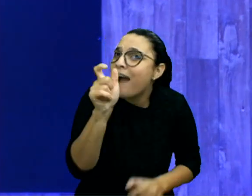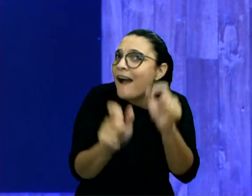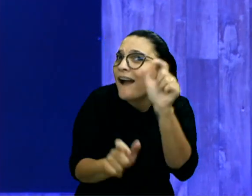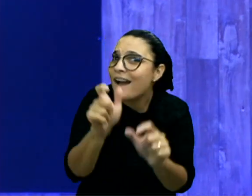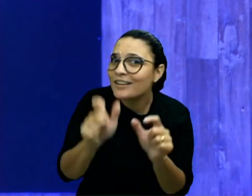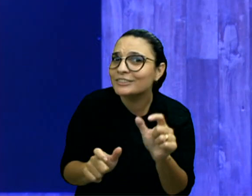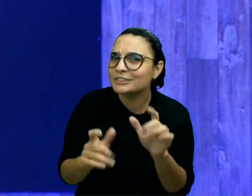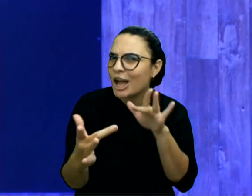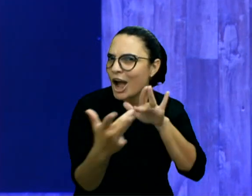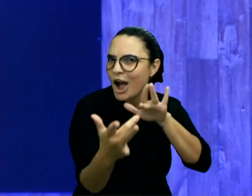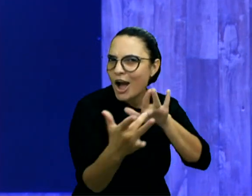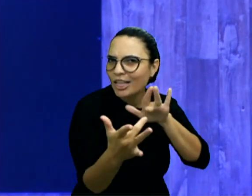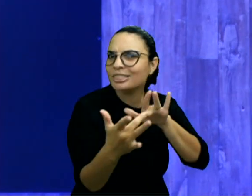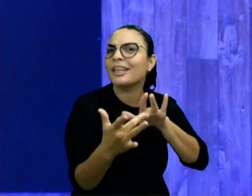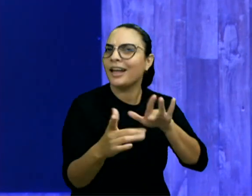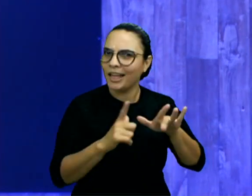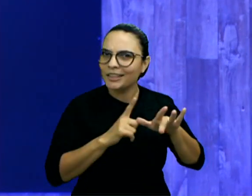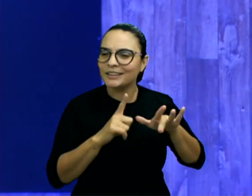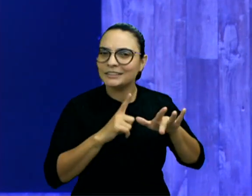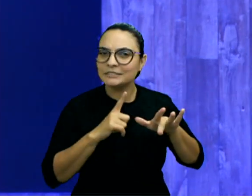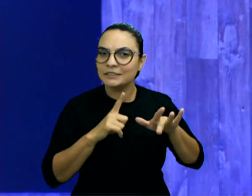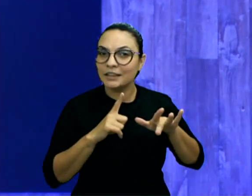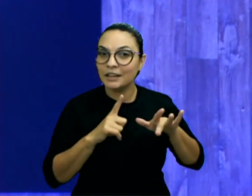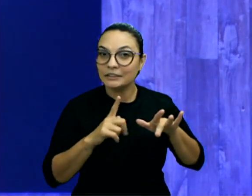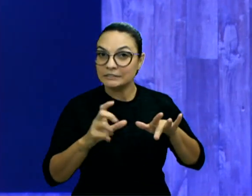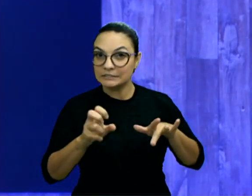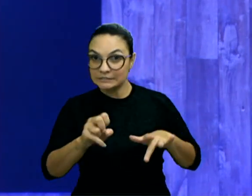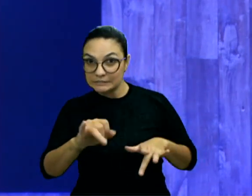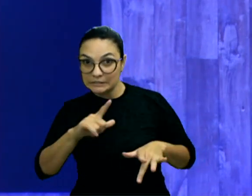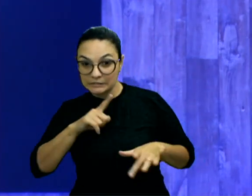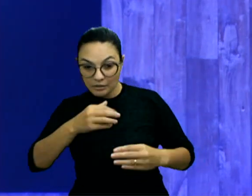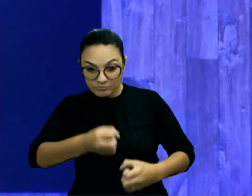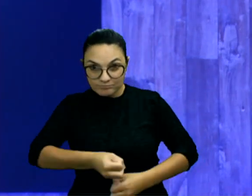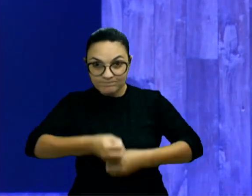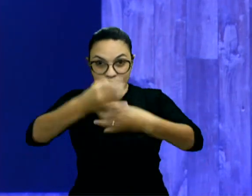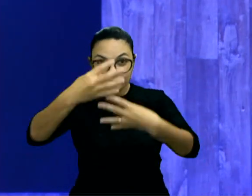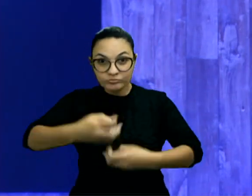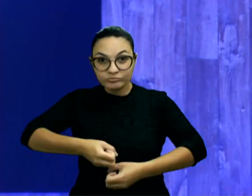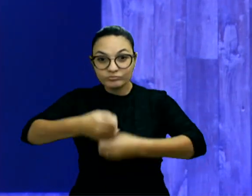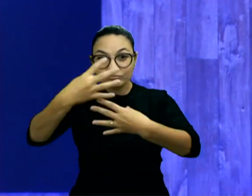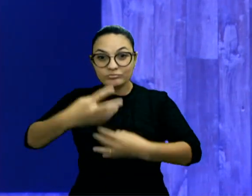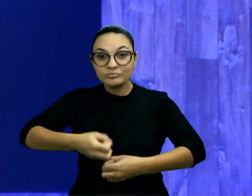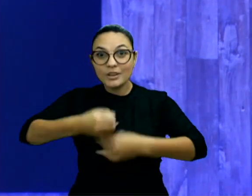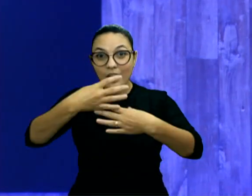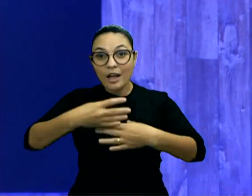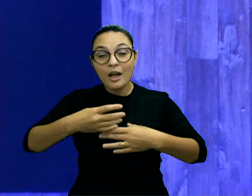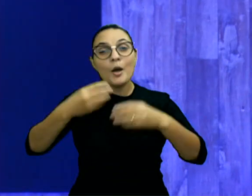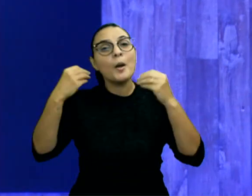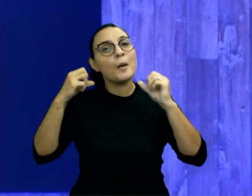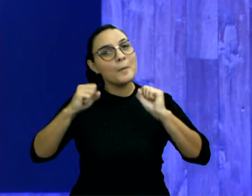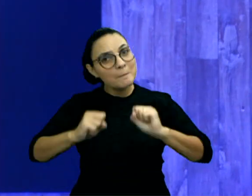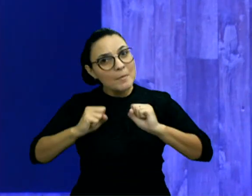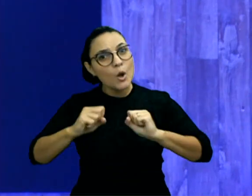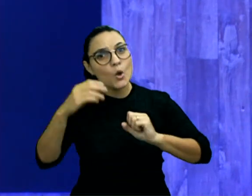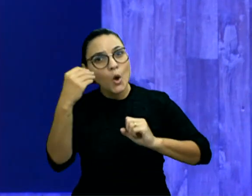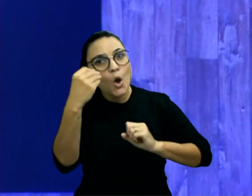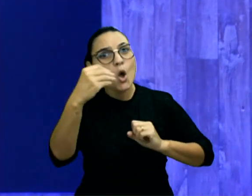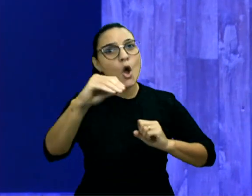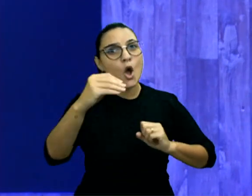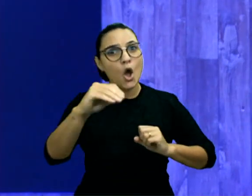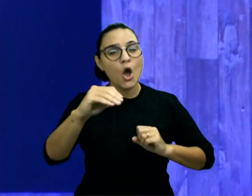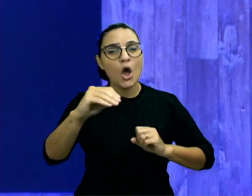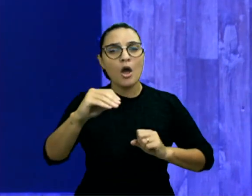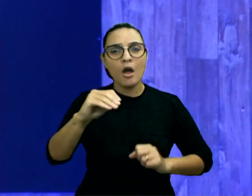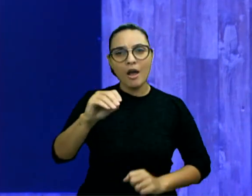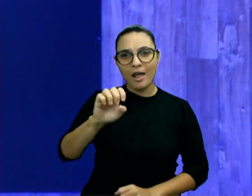queremos ter contato contigo. Então eu queria pedir para você aí nos comentários, você que repetiu essa oração, escreve para mim assim: eu orei.